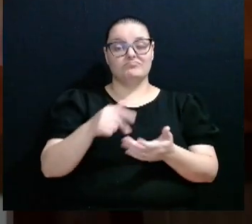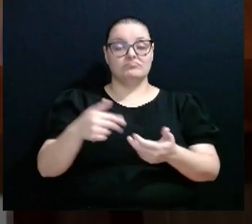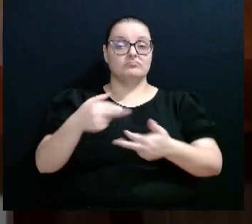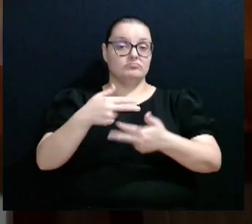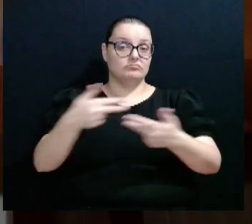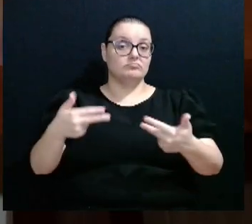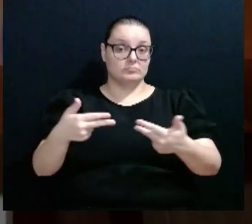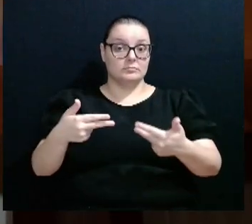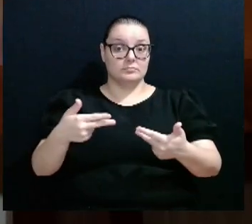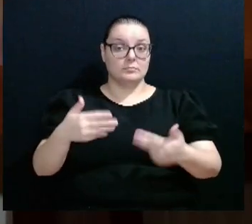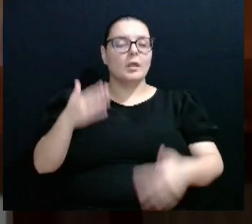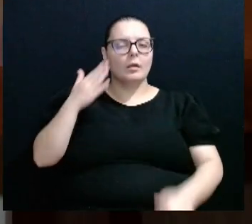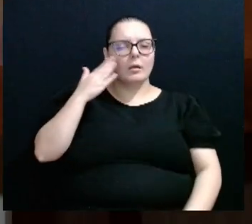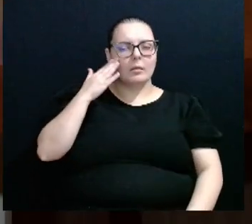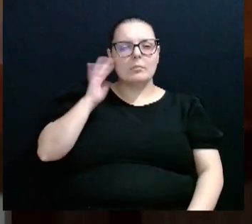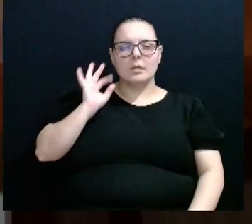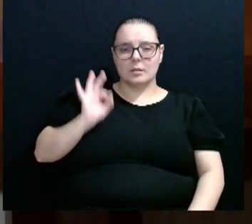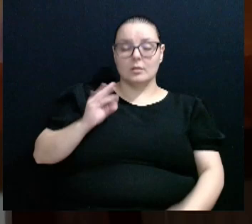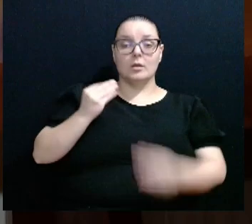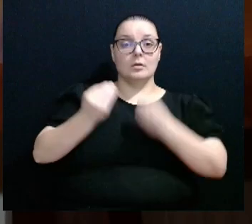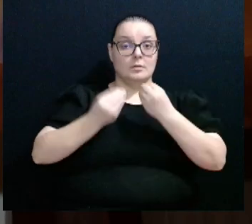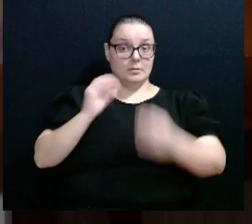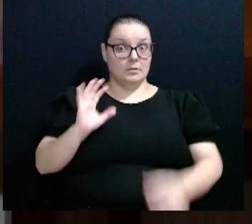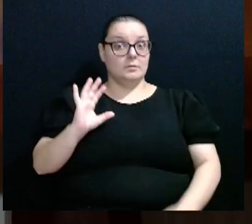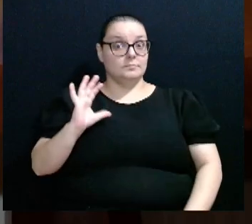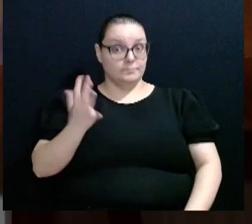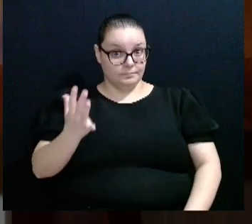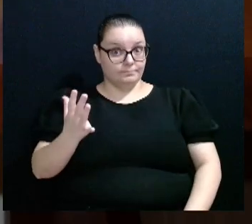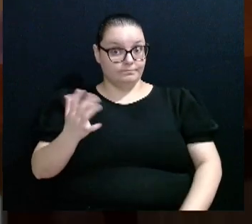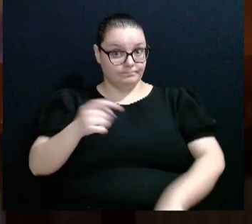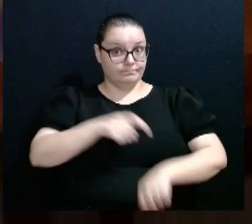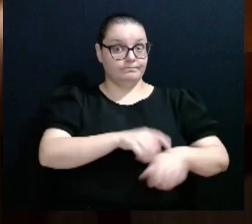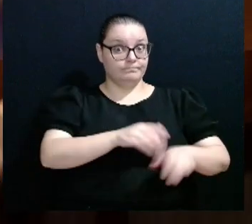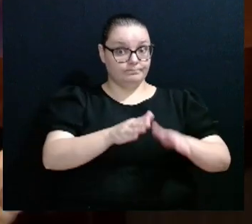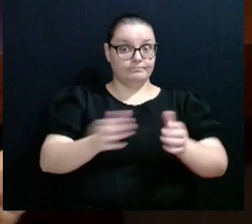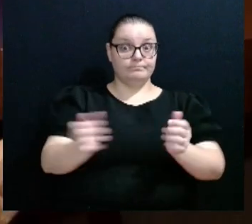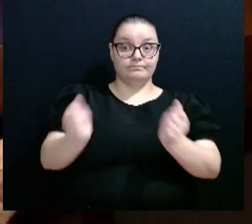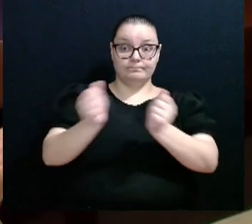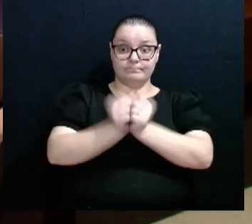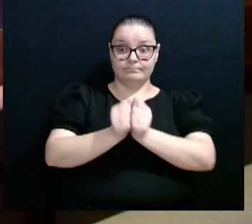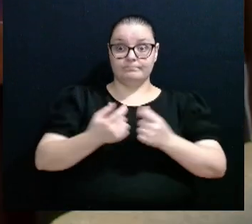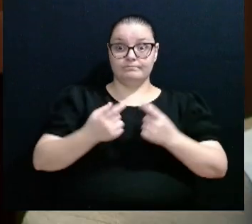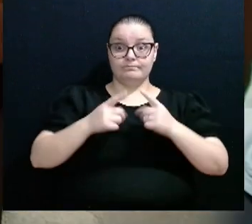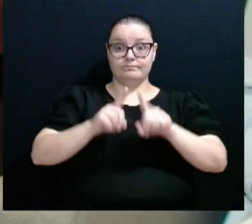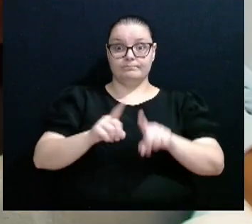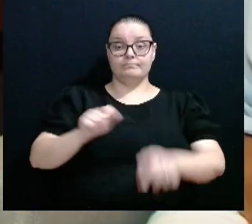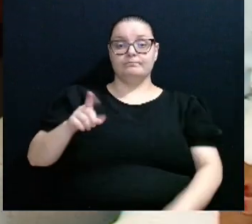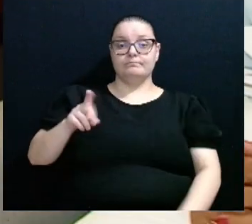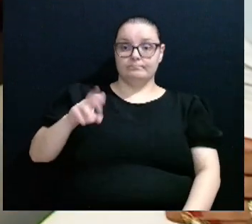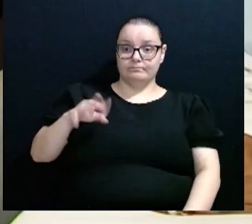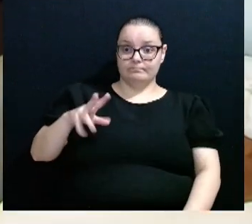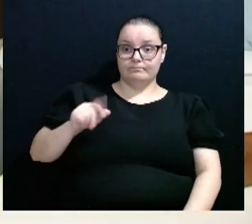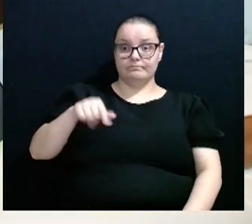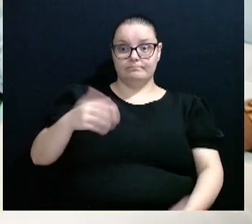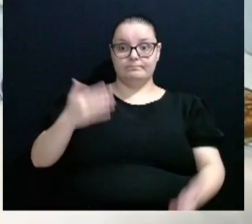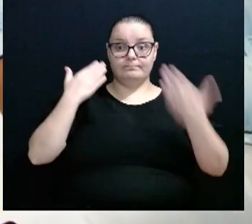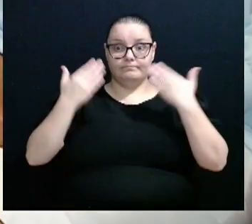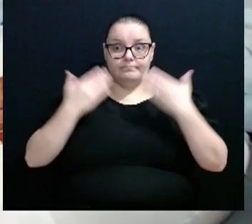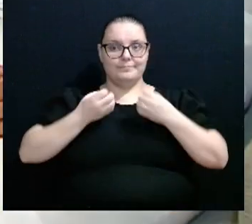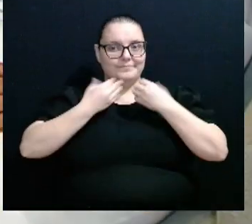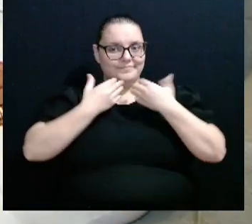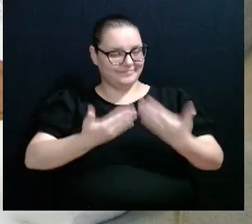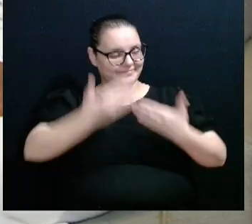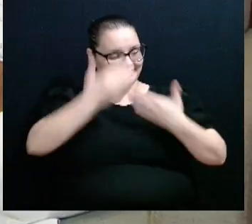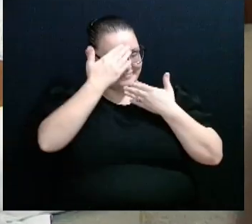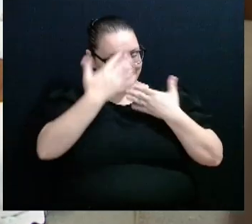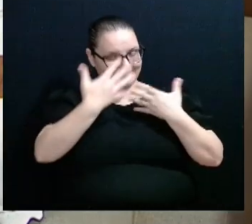certinho como funcionam essas situações, estou aqui com a Adriana, que é psicóloga. Tudo bem? Muito obrigado. Tudo bem, é